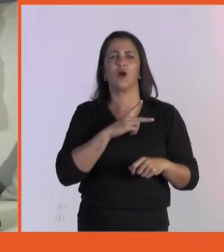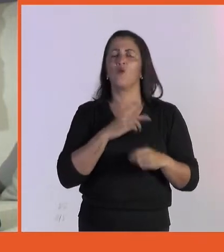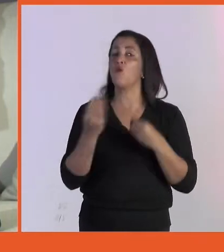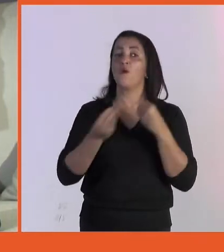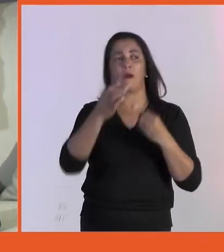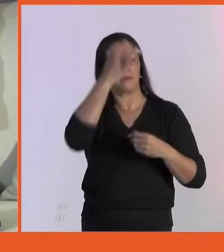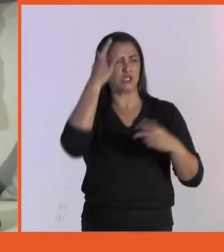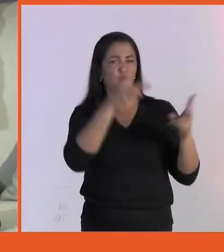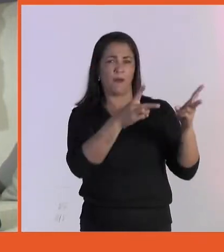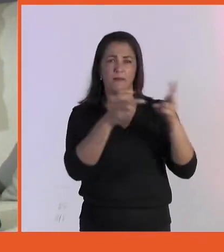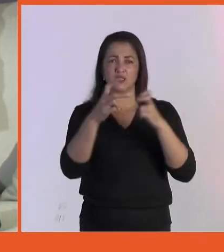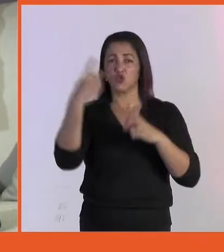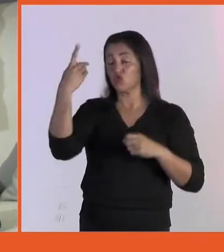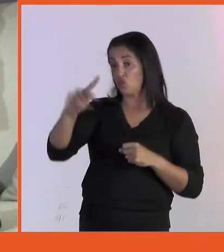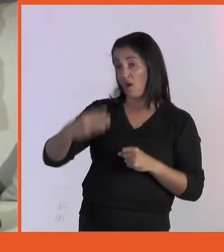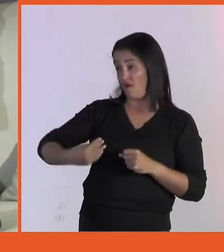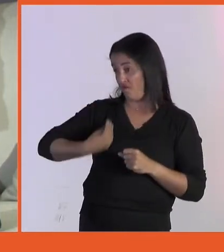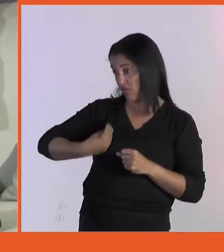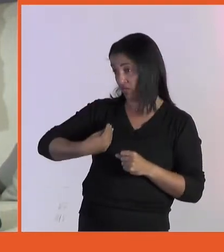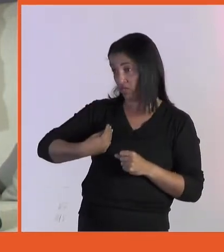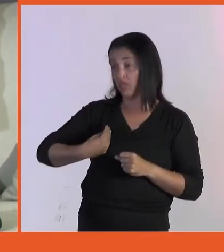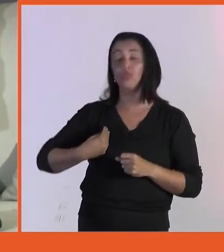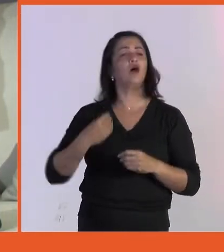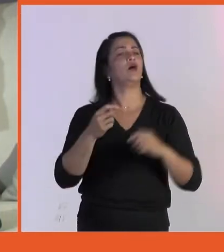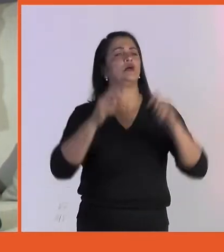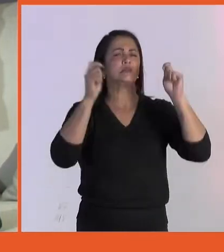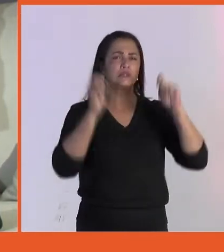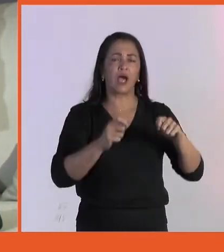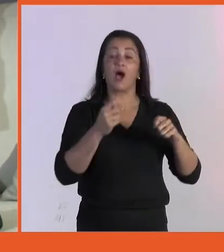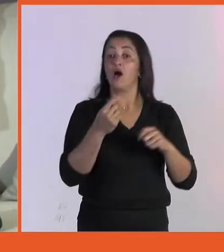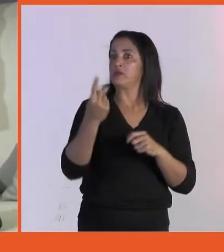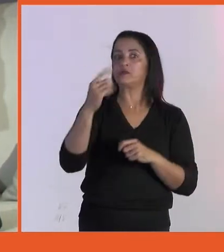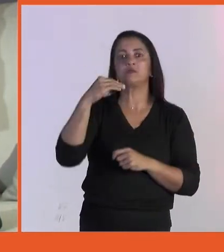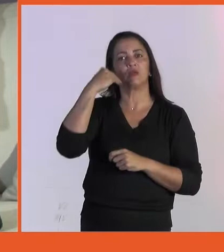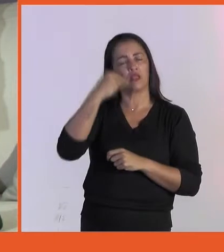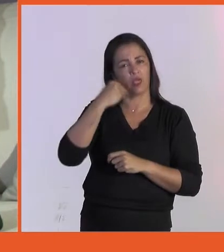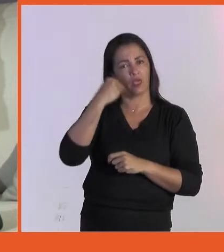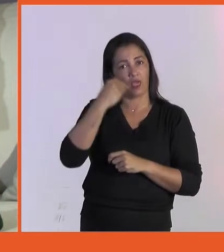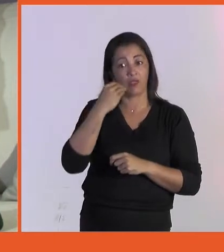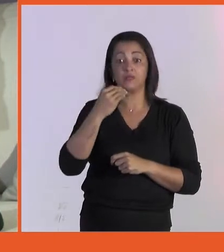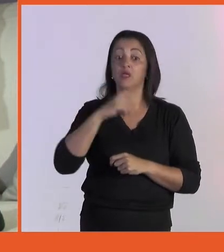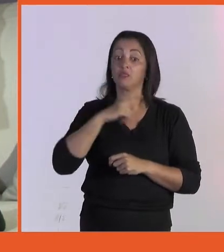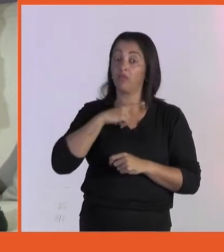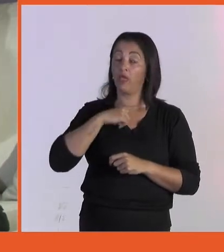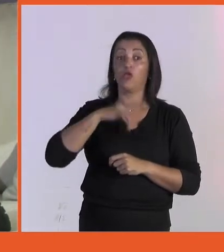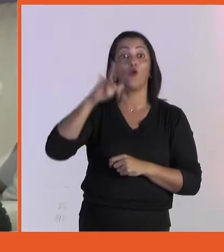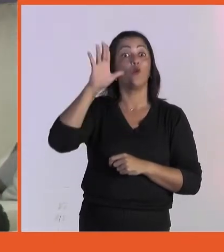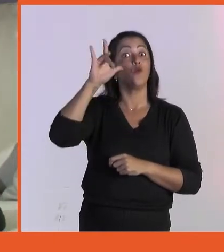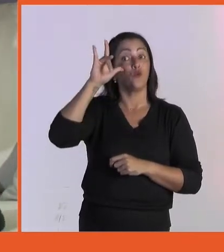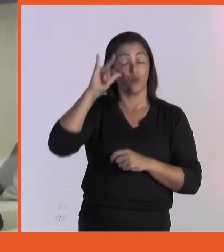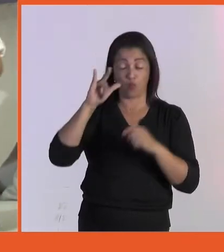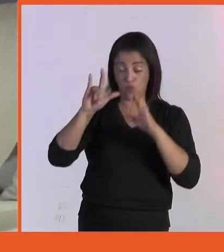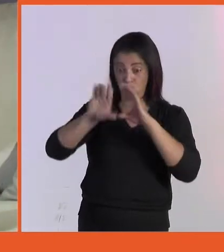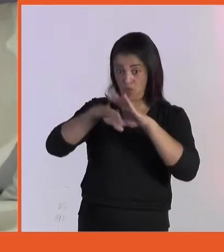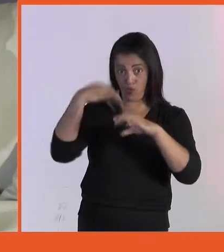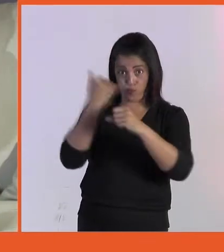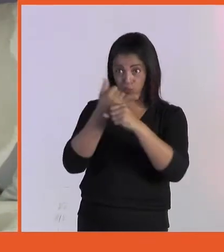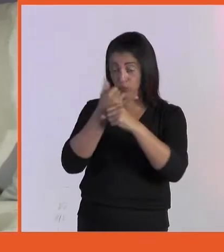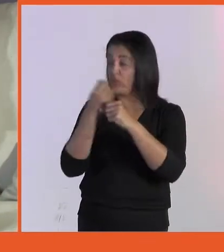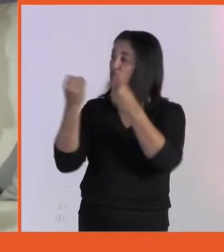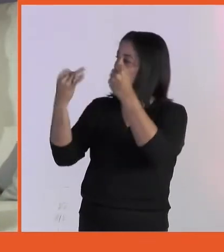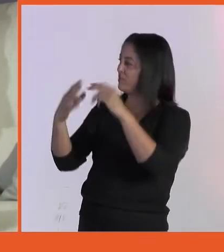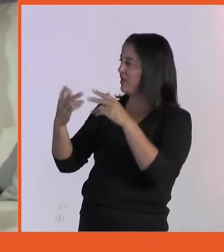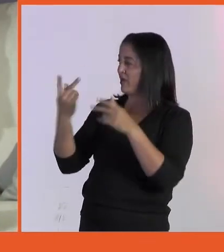identifica com a sua vida. Assim, pra gente, isso fez toda a diferença, assim. A gente, quando a gente começou no YouTube, a gente não falava que a gente era um casal, por exemplo. Porque pra mim era